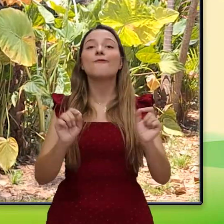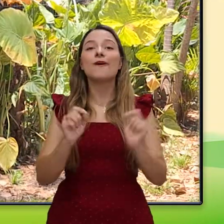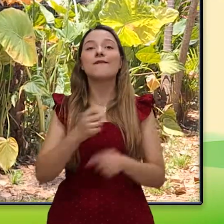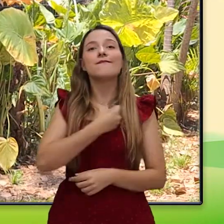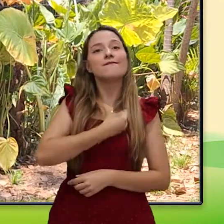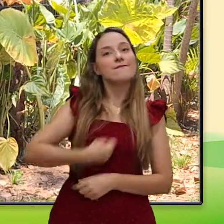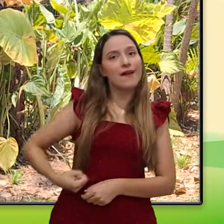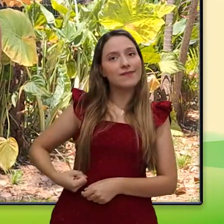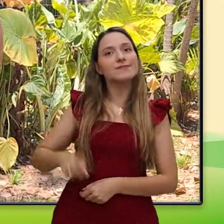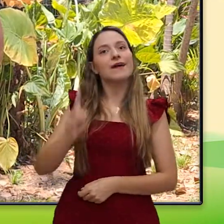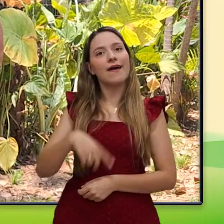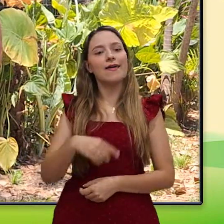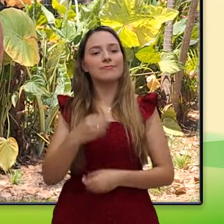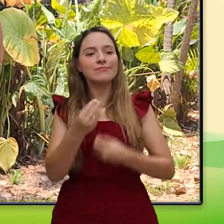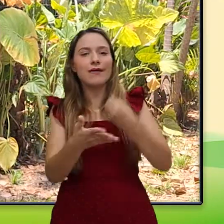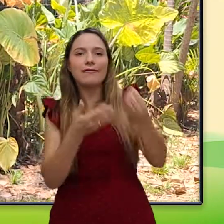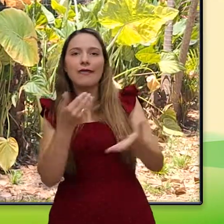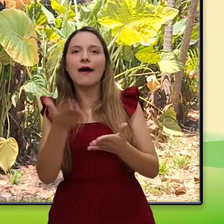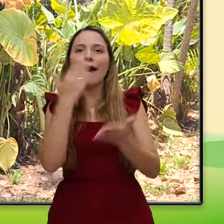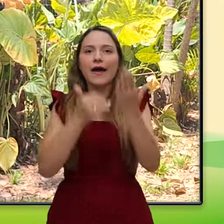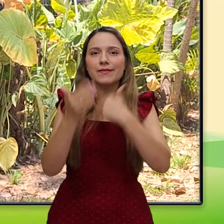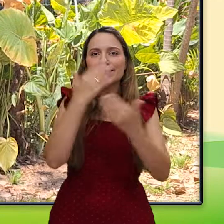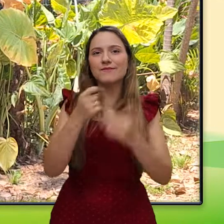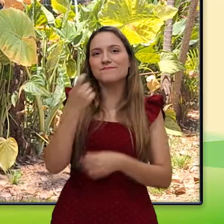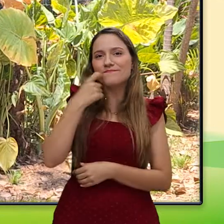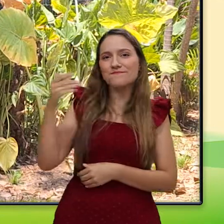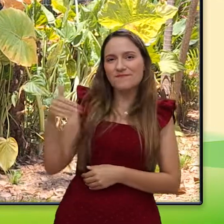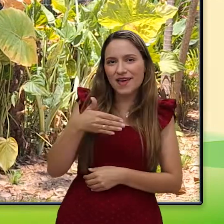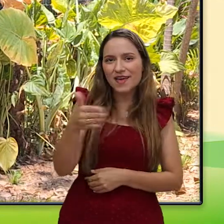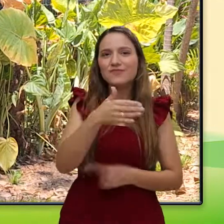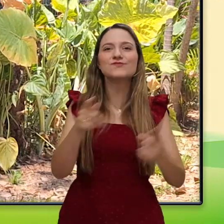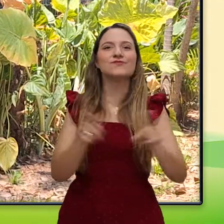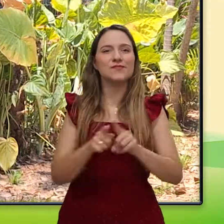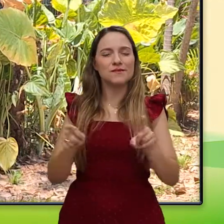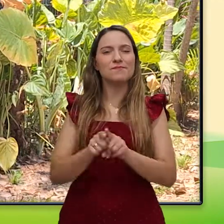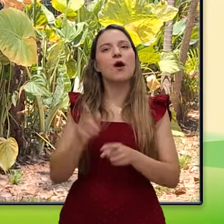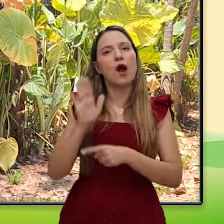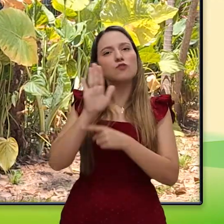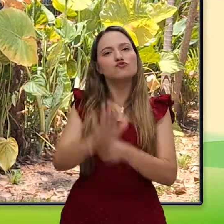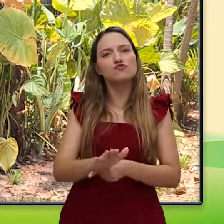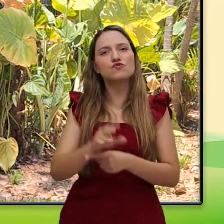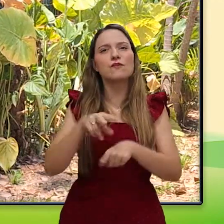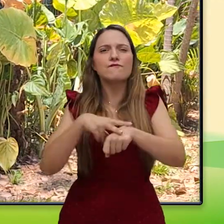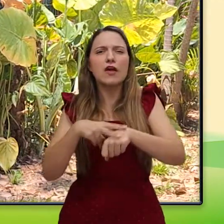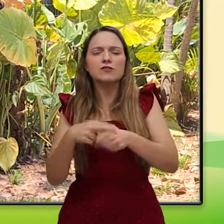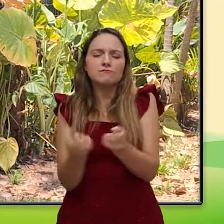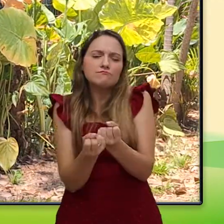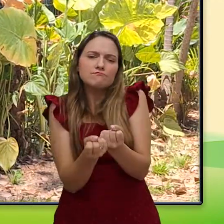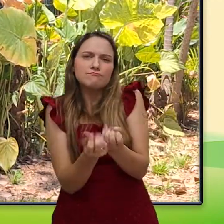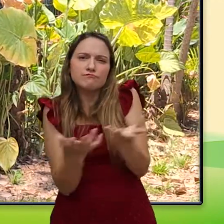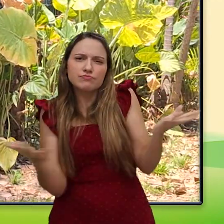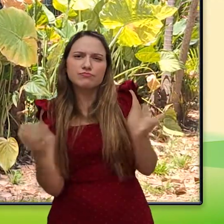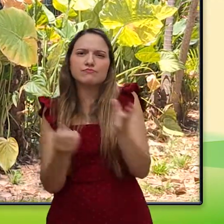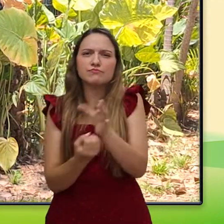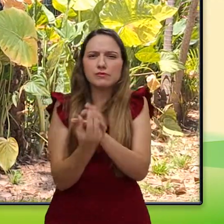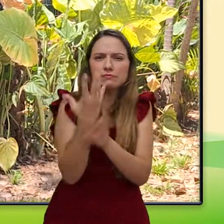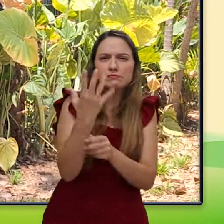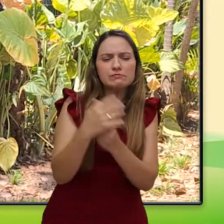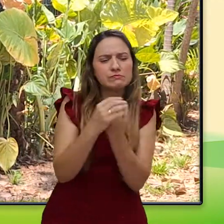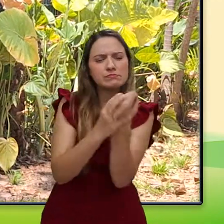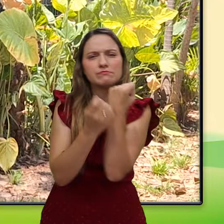animais. As fezes dos jacarés, elas servem de alimento para os peixes e até mesmo de adubo, né, para poder estar